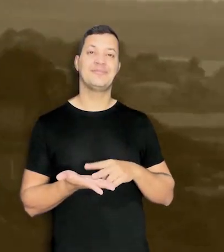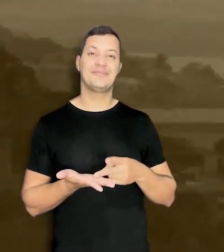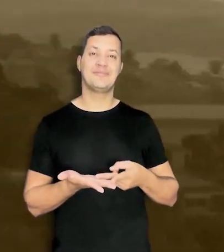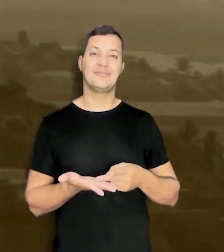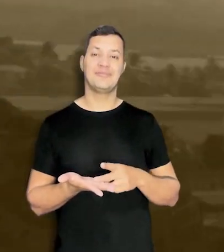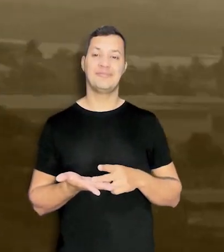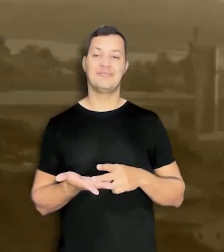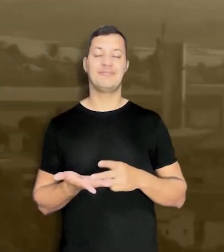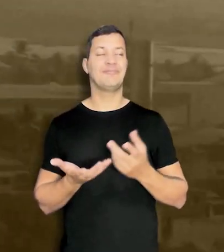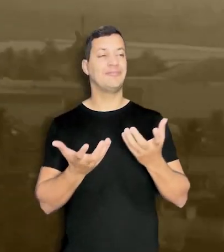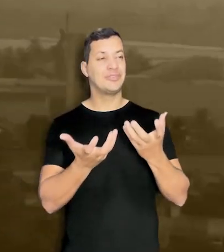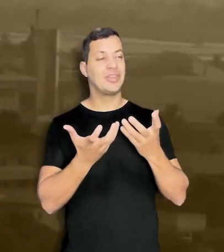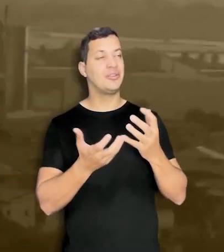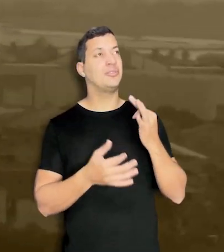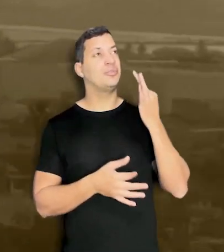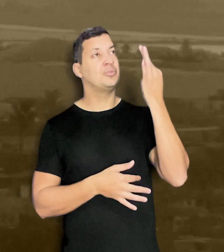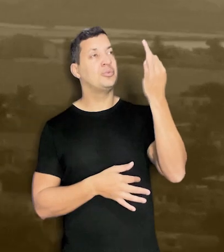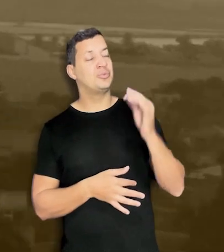Haverá um dia